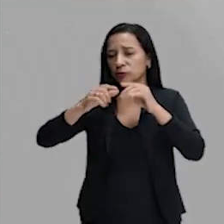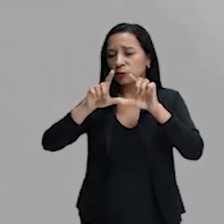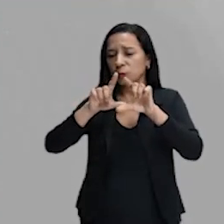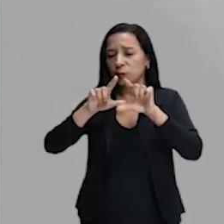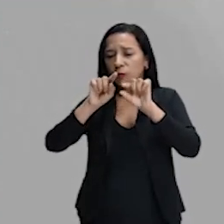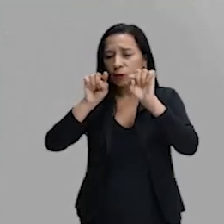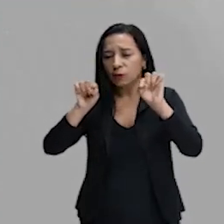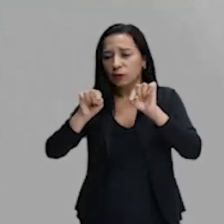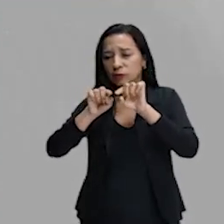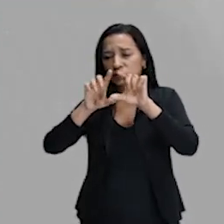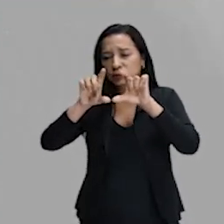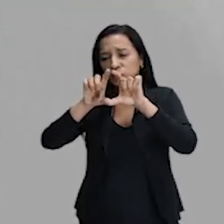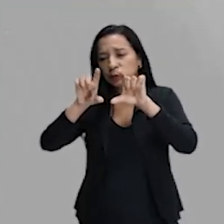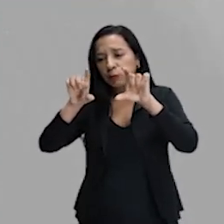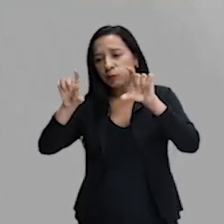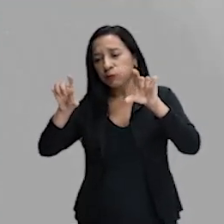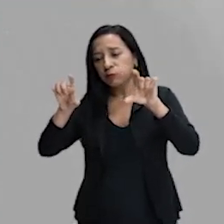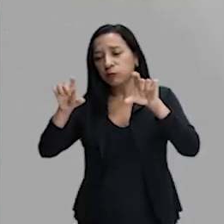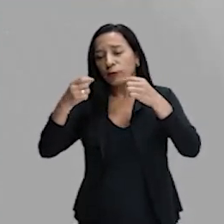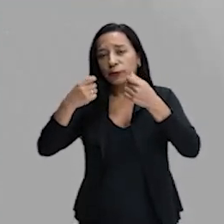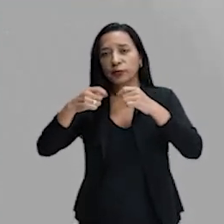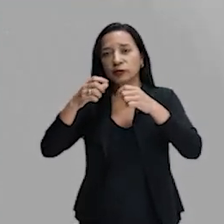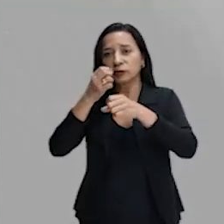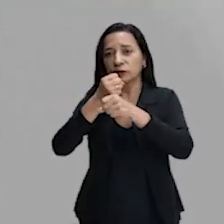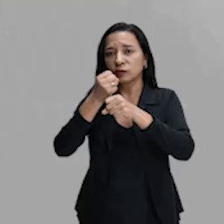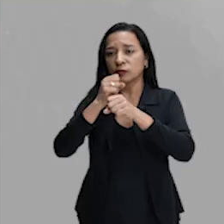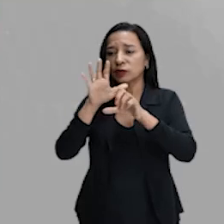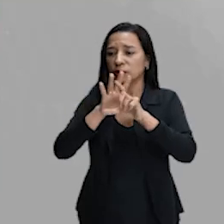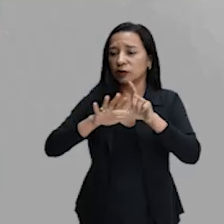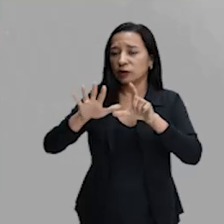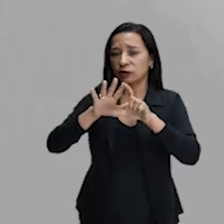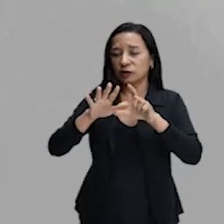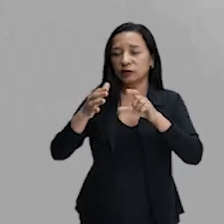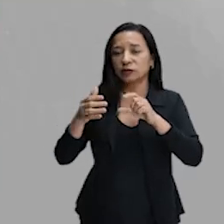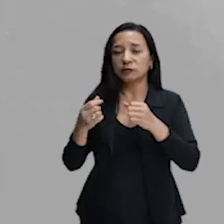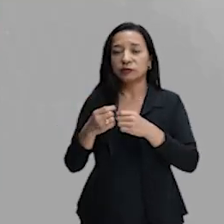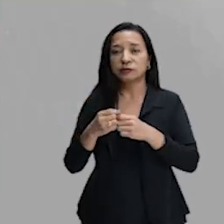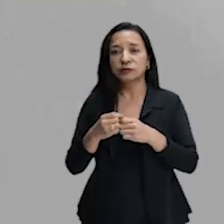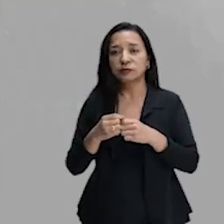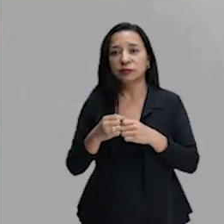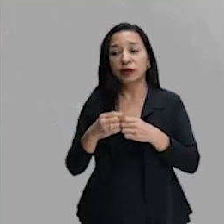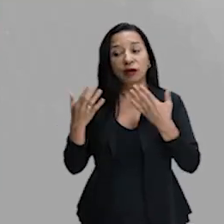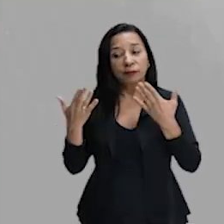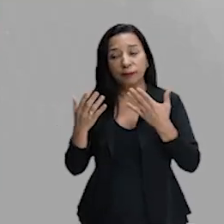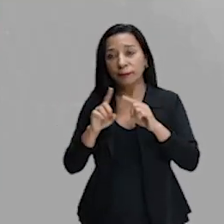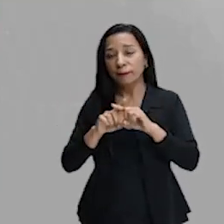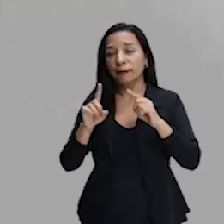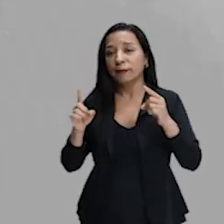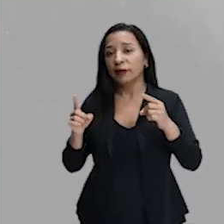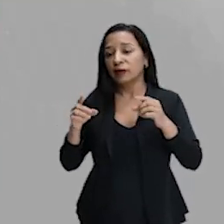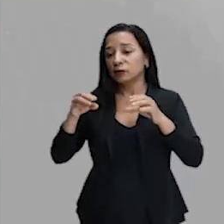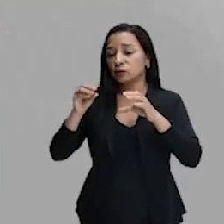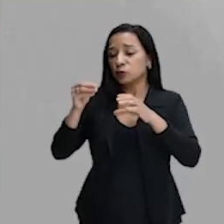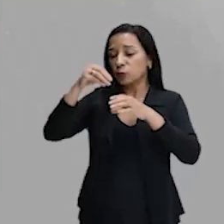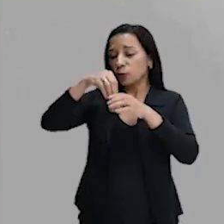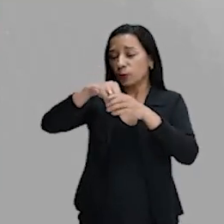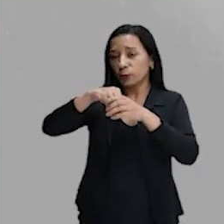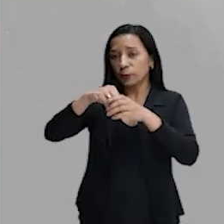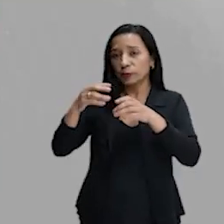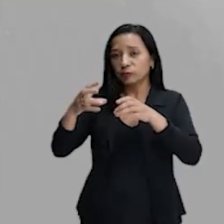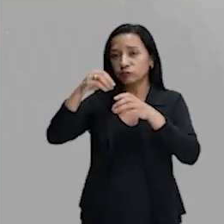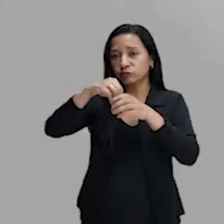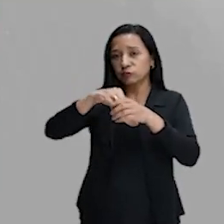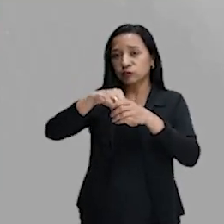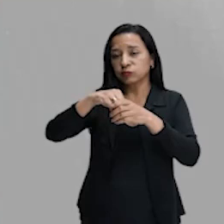vamos supor assim ah eu preciso calcular a área que é a superfície nesse caso o concreto vai compor a parte de dentro da